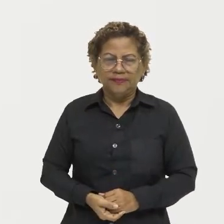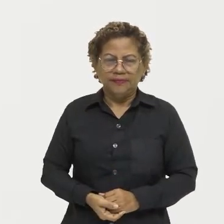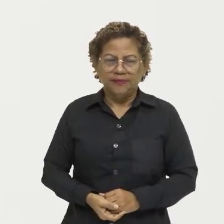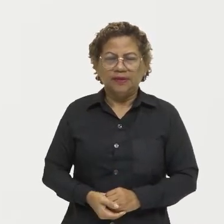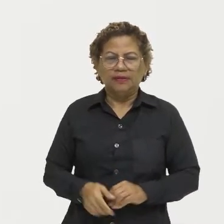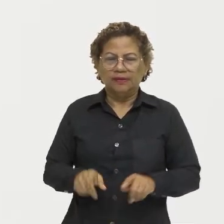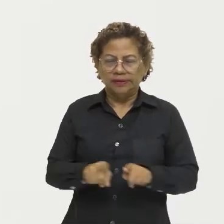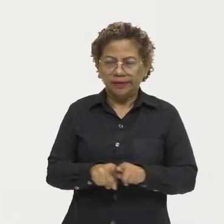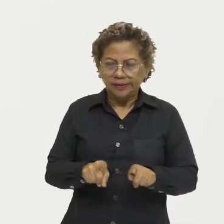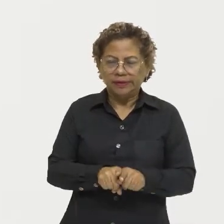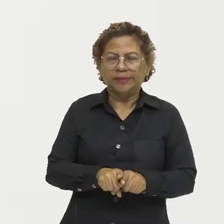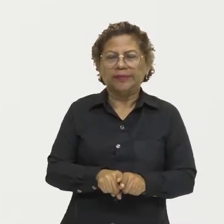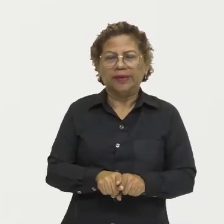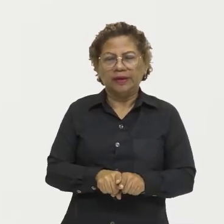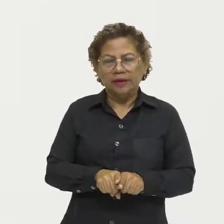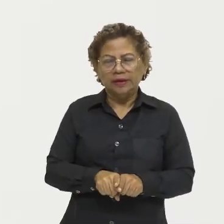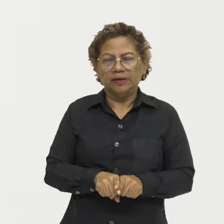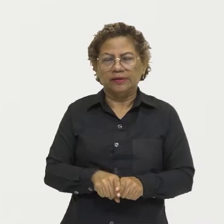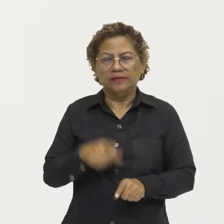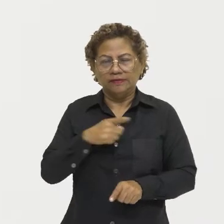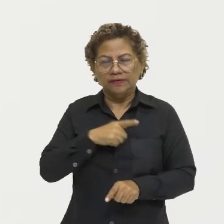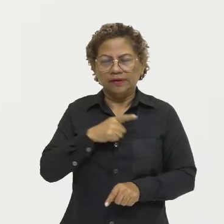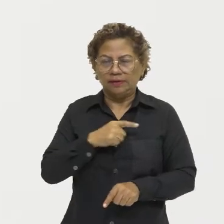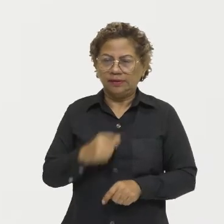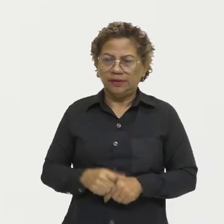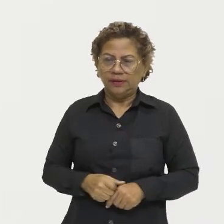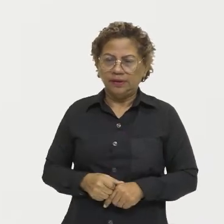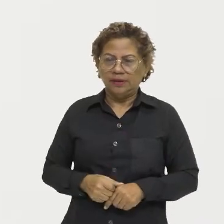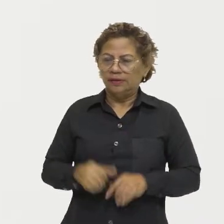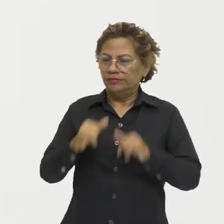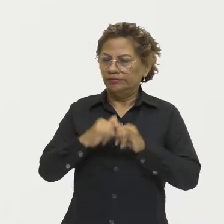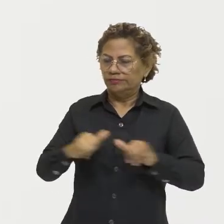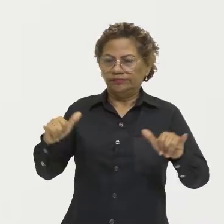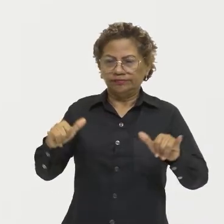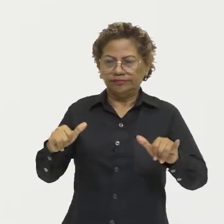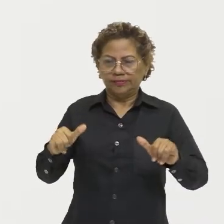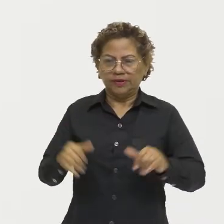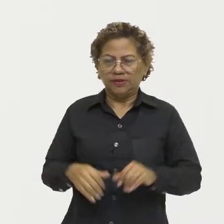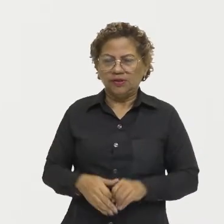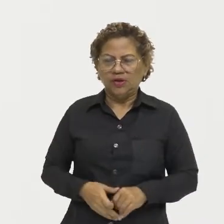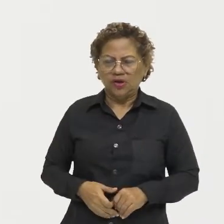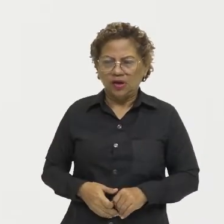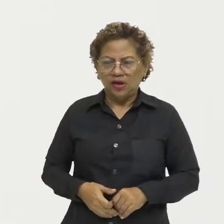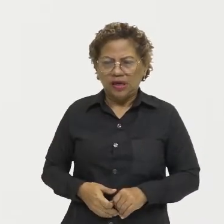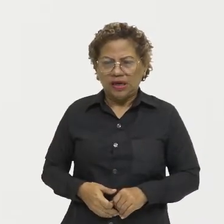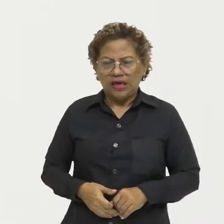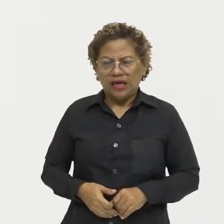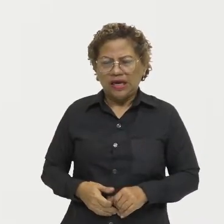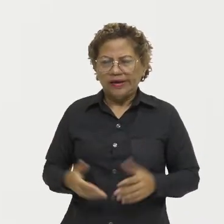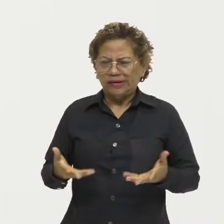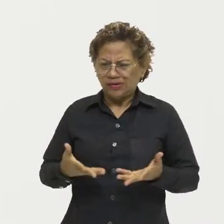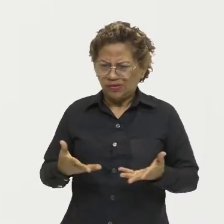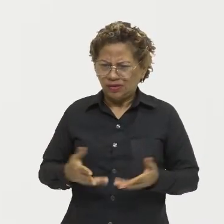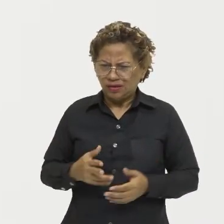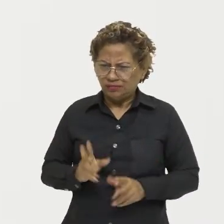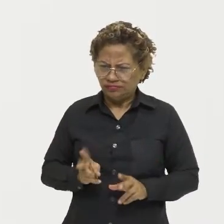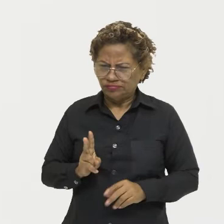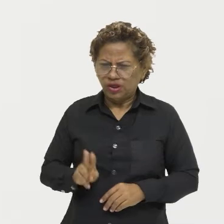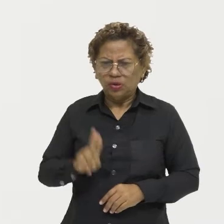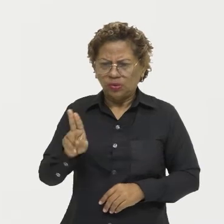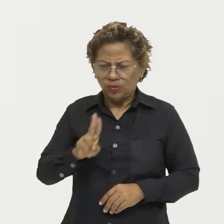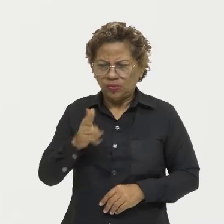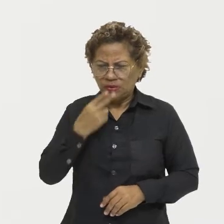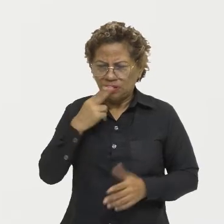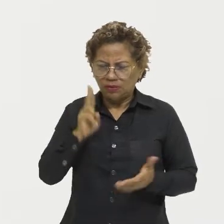Para dar uma informação. No caso, hoje a gente já não usa mais cartas, né? É muito difícil. A gente já tem outros meios